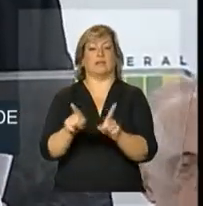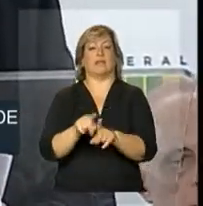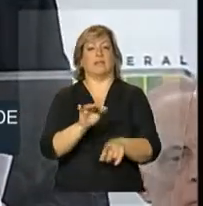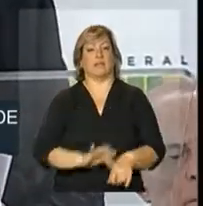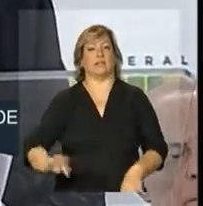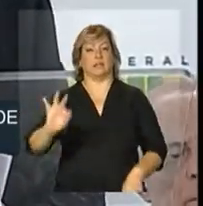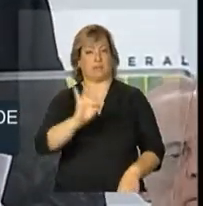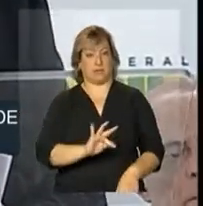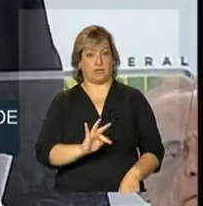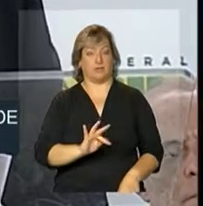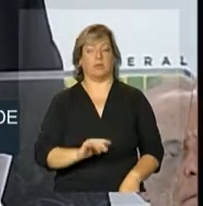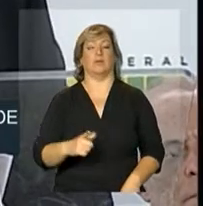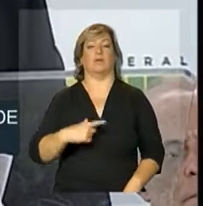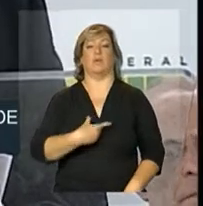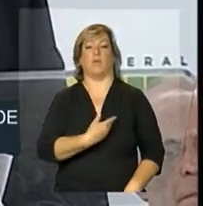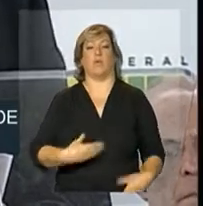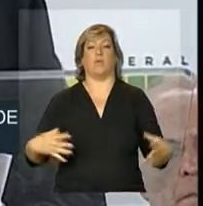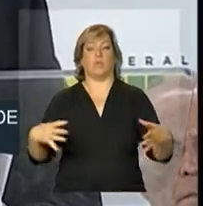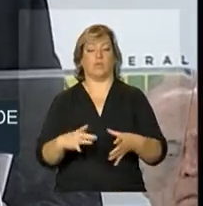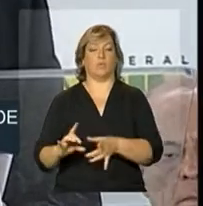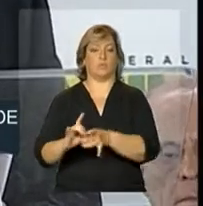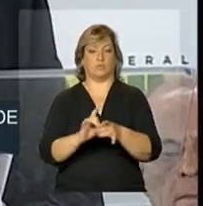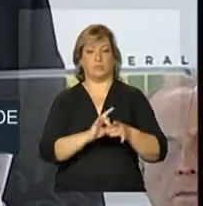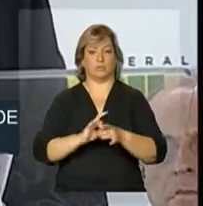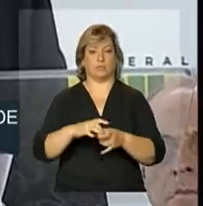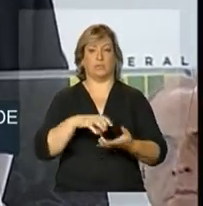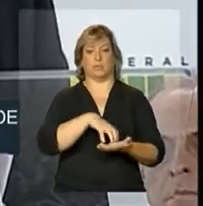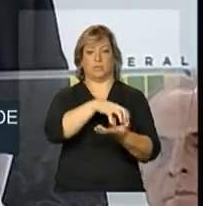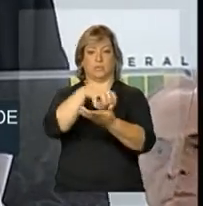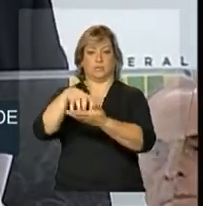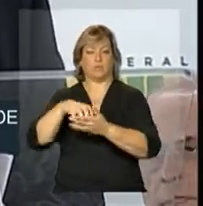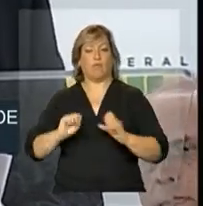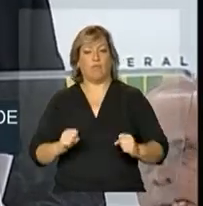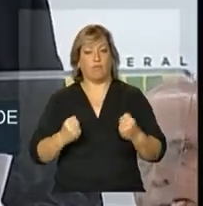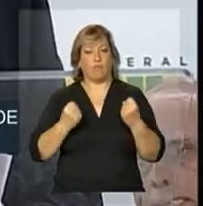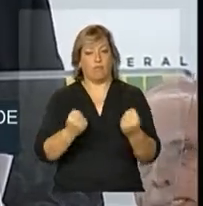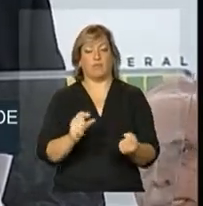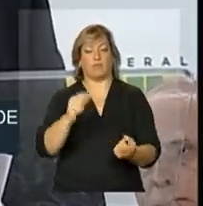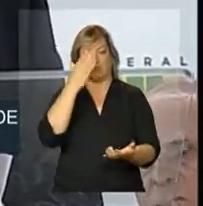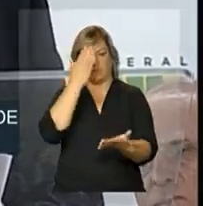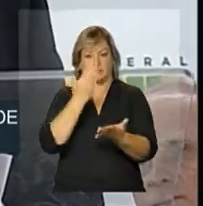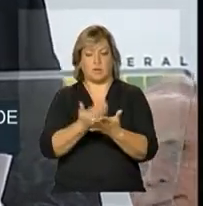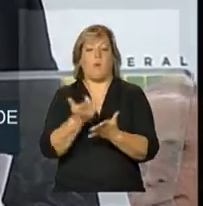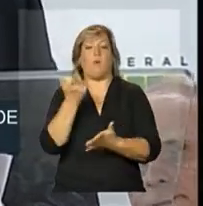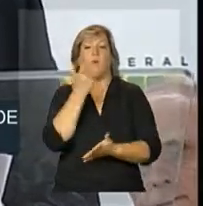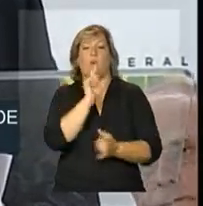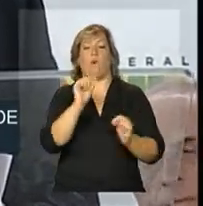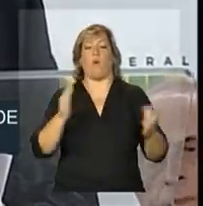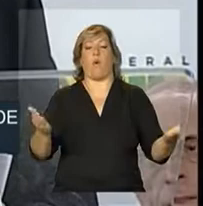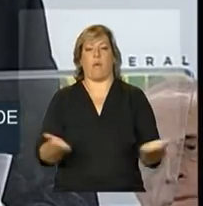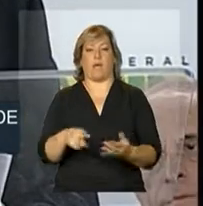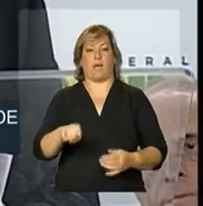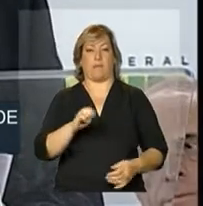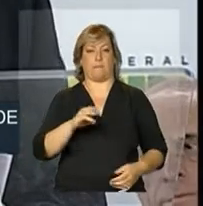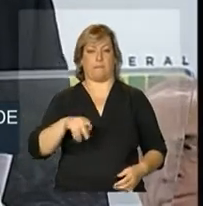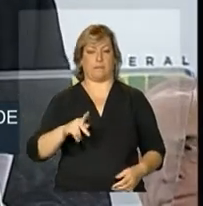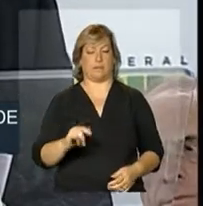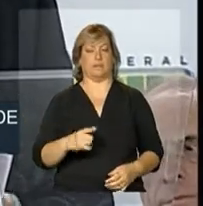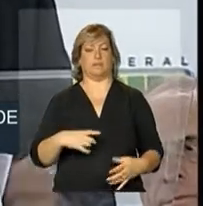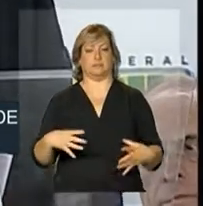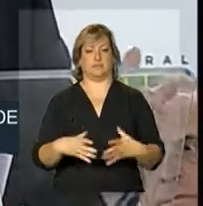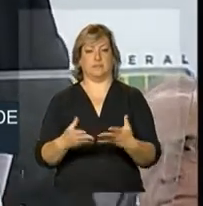poder público e de instituições que reforçam a credibilidade alcançada hoje pela EMAP.